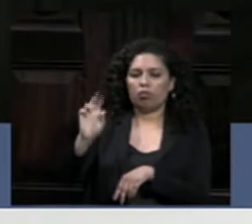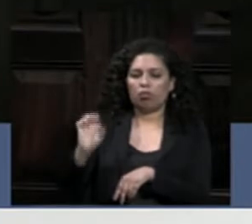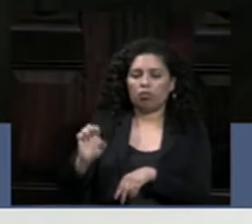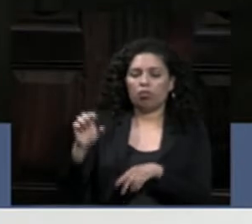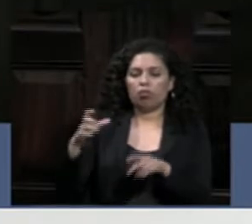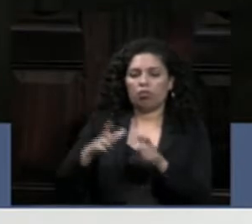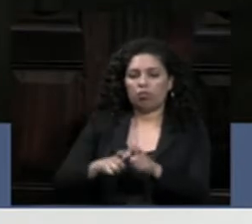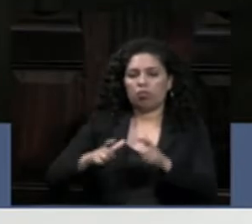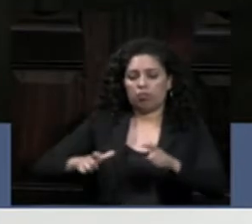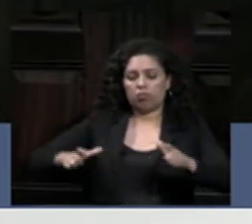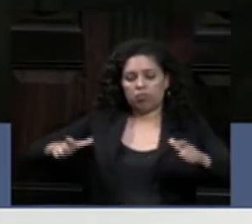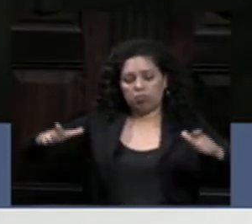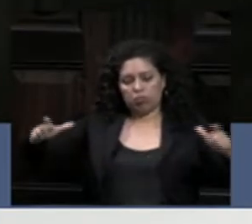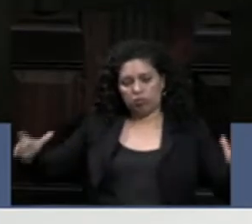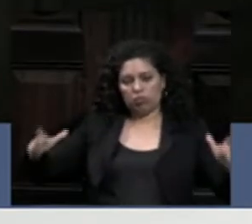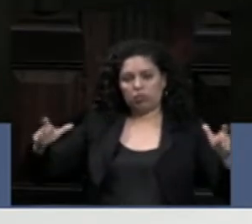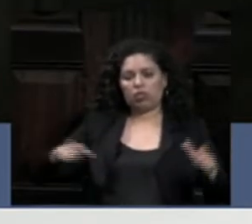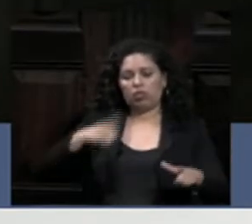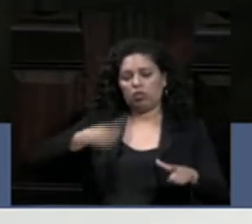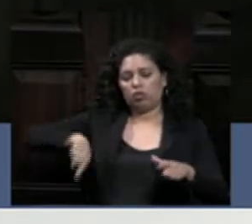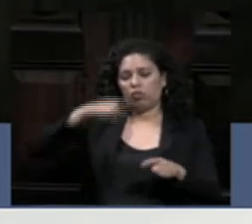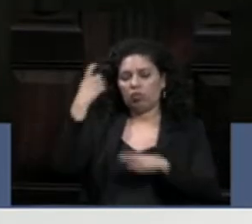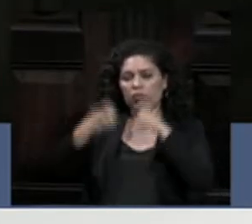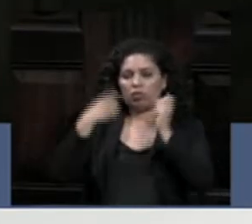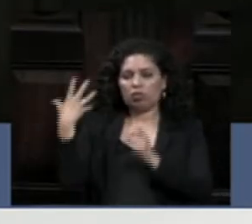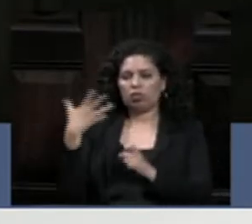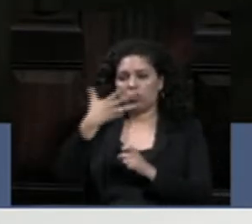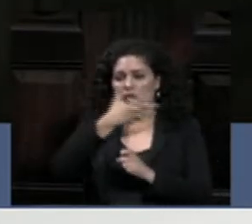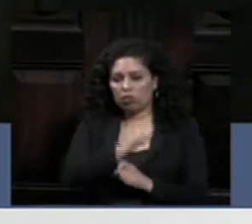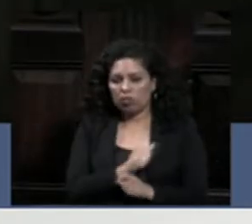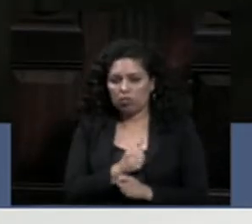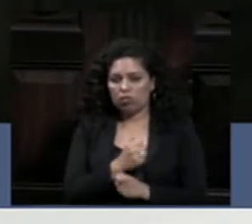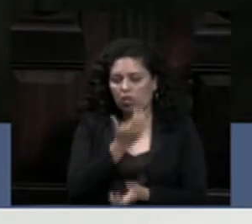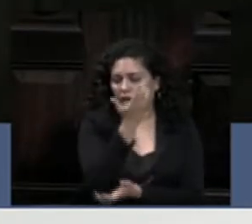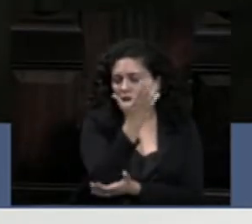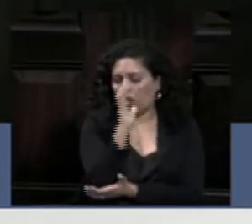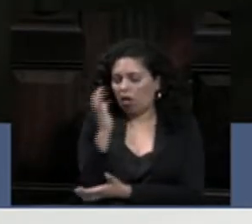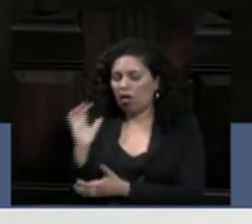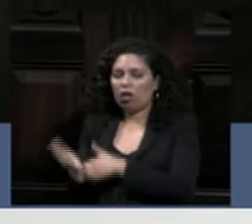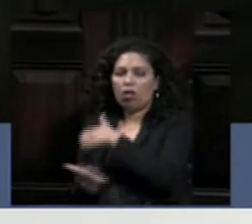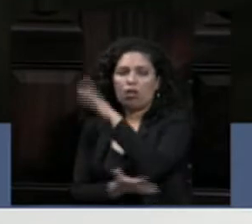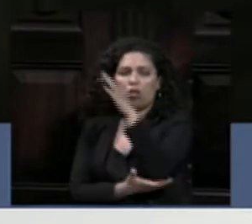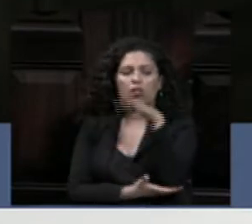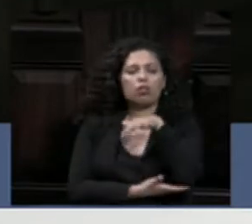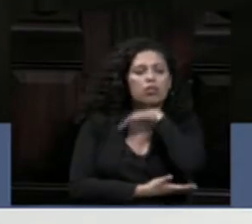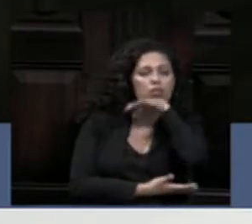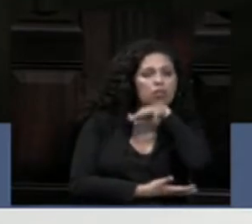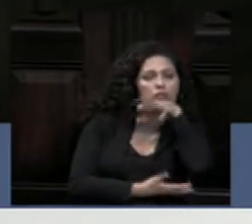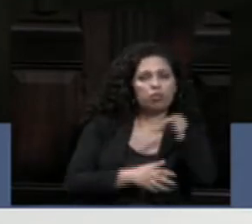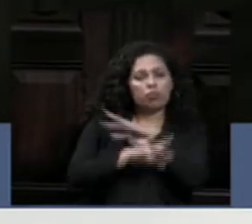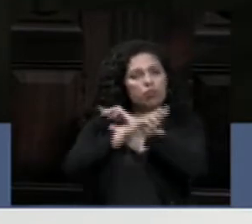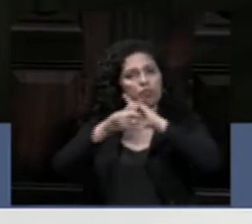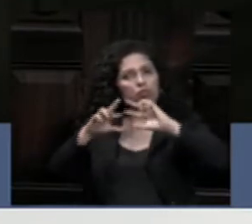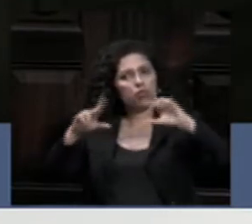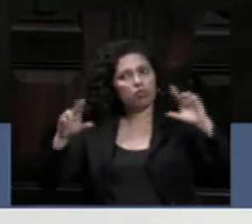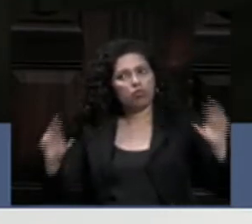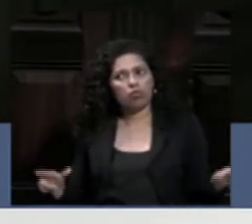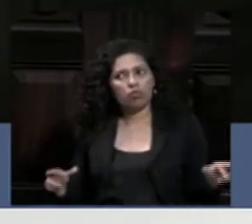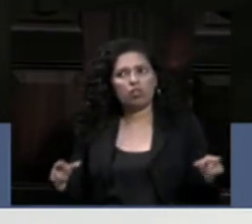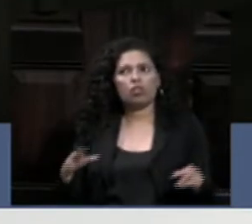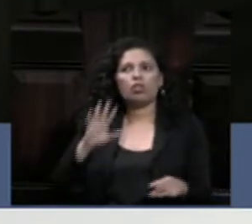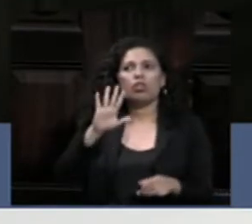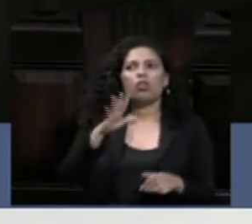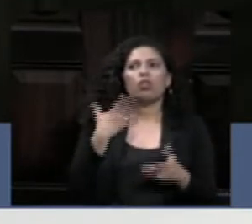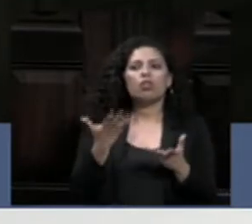salvando sítios arqueológicos, salvando dunas, enfim, áreas úmidas, como Vossa Excelência conhece. A ponderação que quero